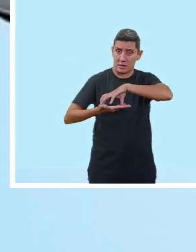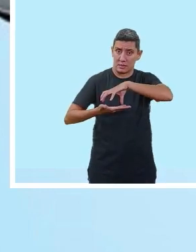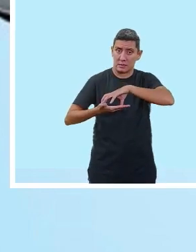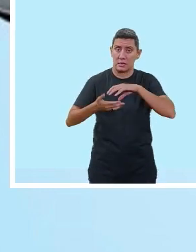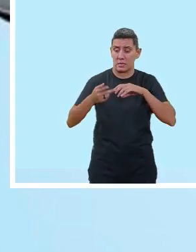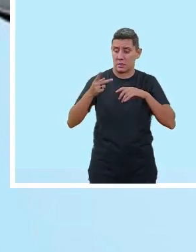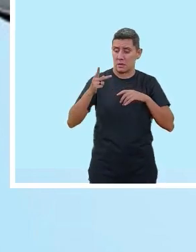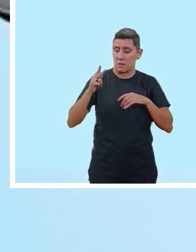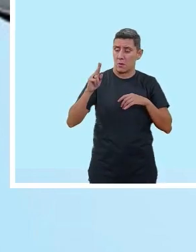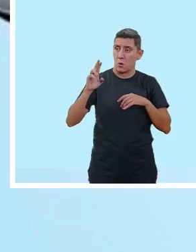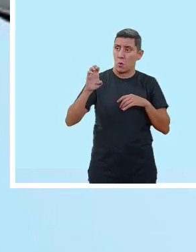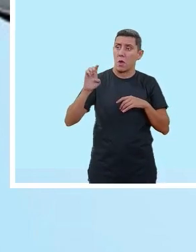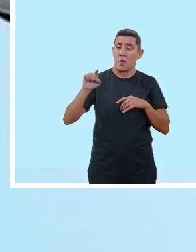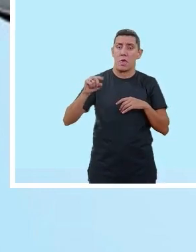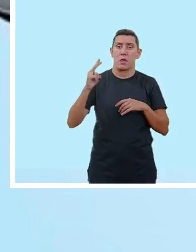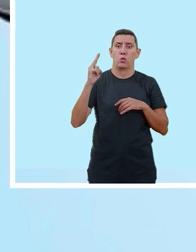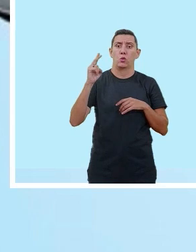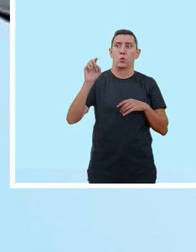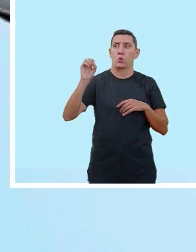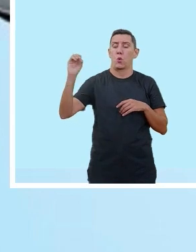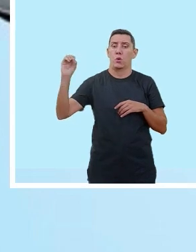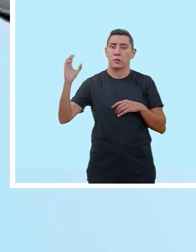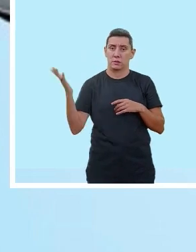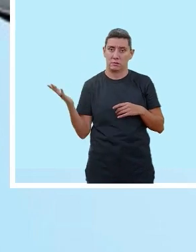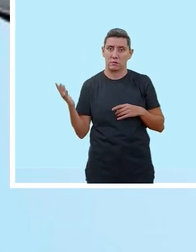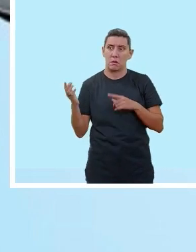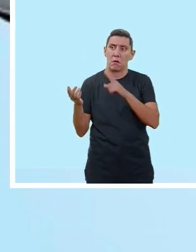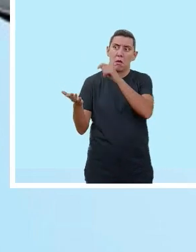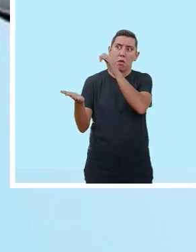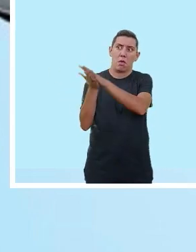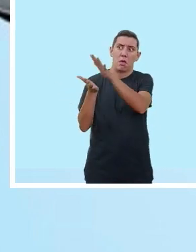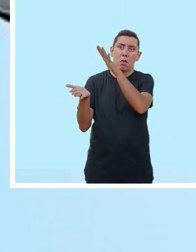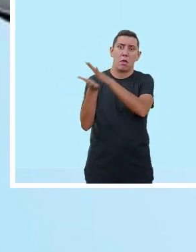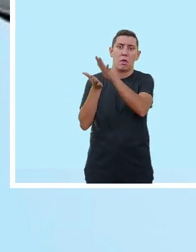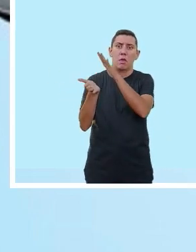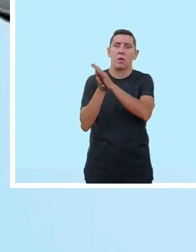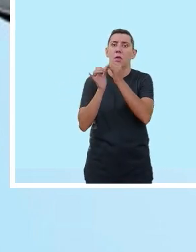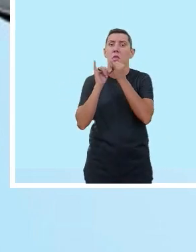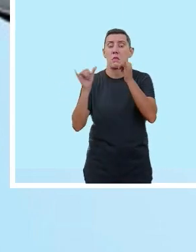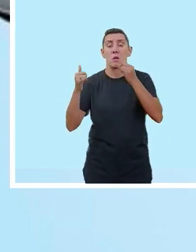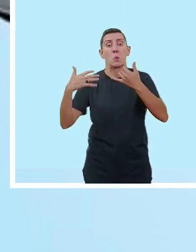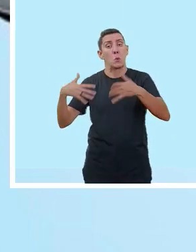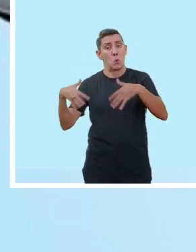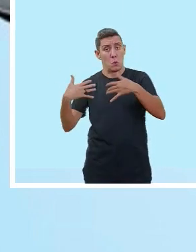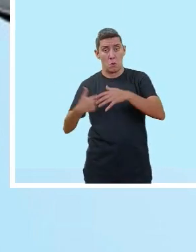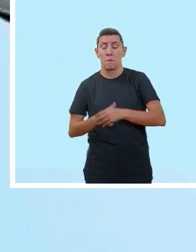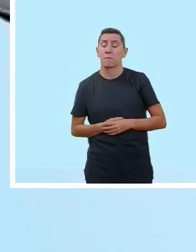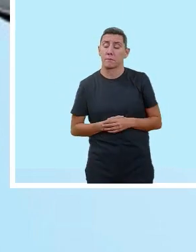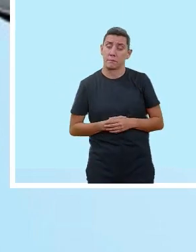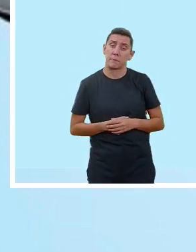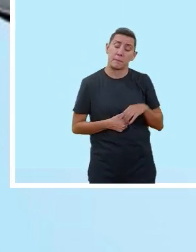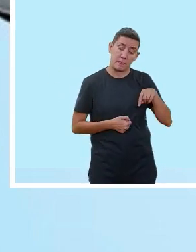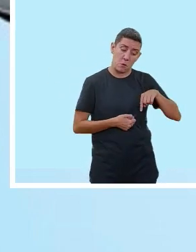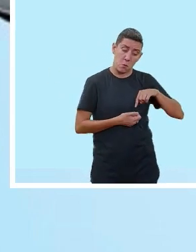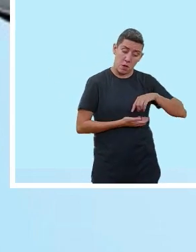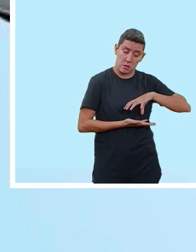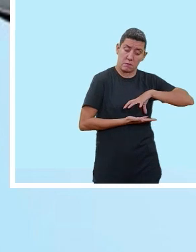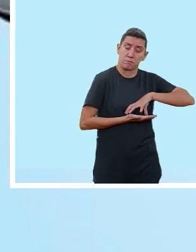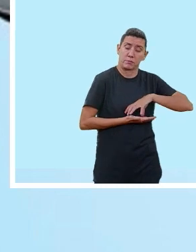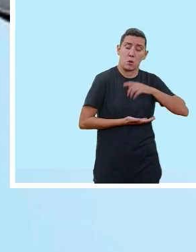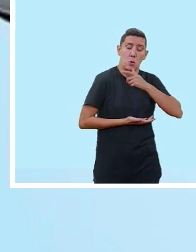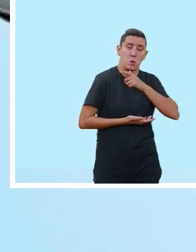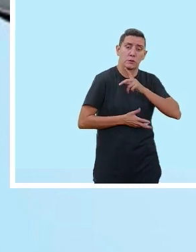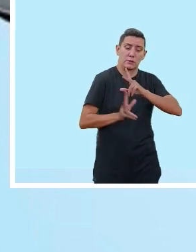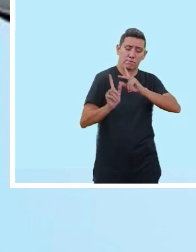100 watts, você precisa colocar 200 watts. 100 watts são perdidos no meio do processo. Então, aqui você realmente tem uma redução,